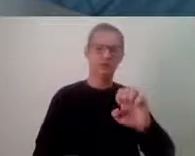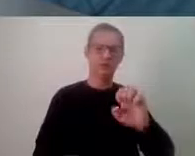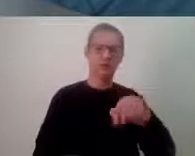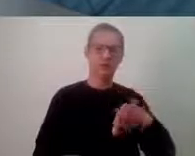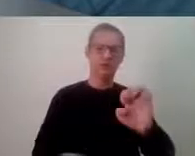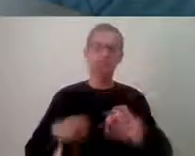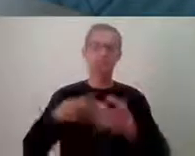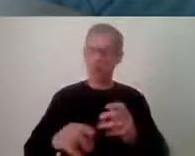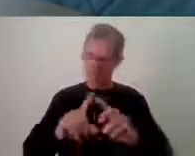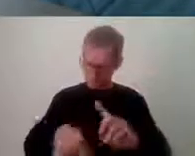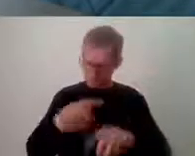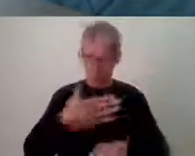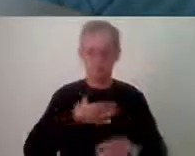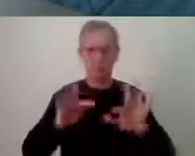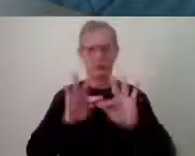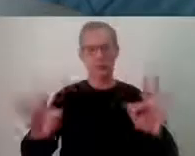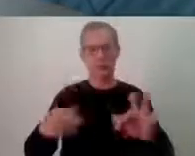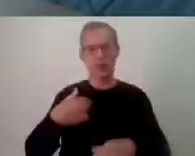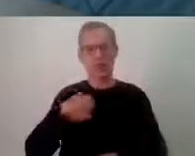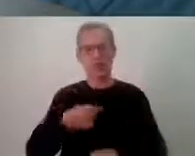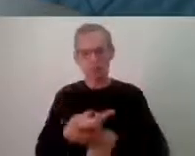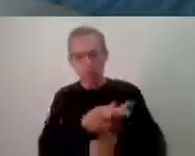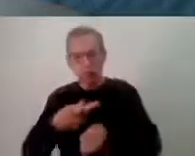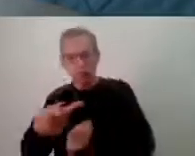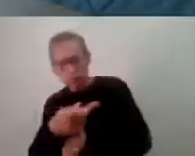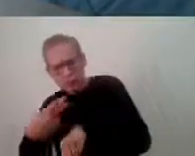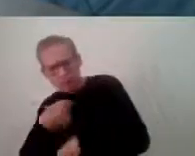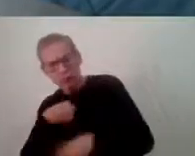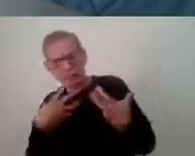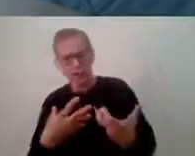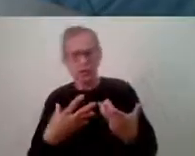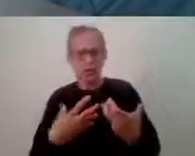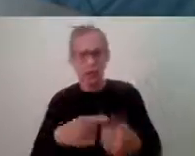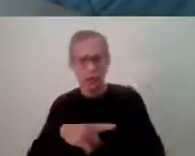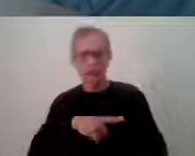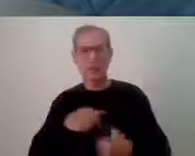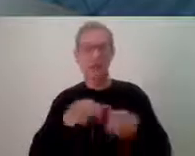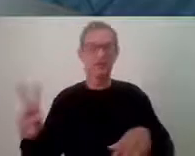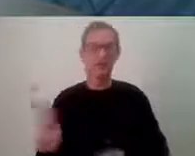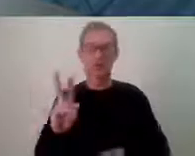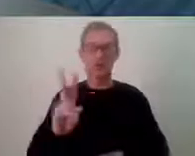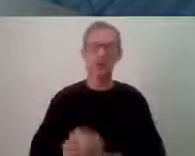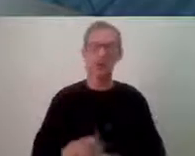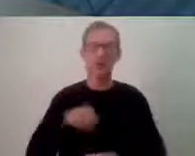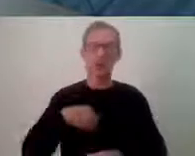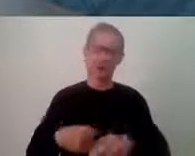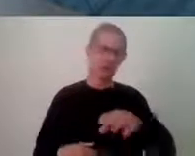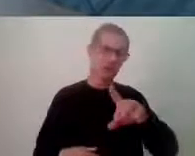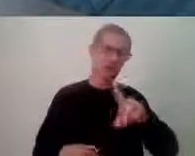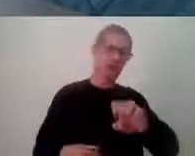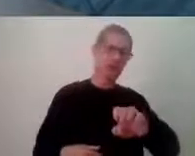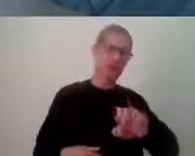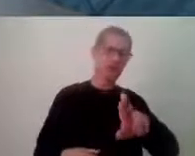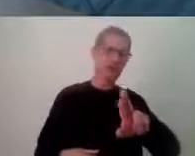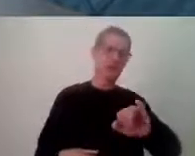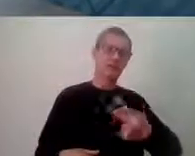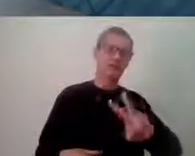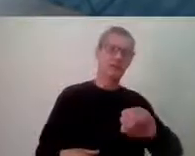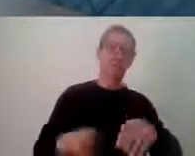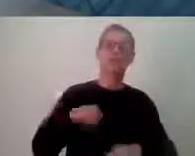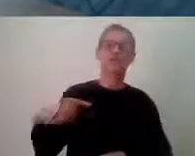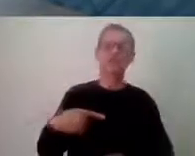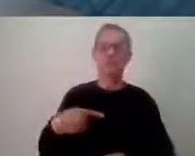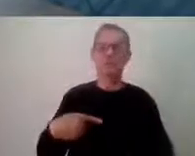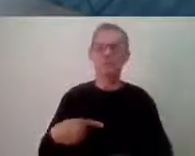que depois, quando a minha função que eu estou procurando, eu quero que ela chegue nisso, eu vou derivá-la, então quer dizer que eu vou diminuir 1 no